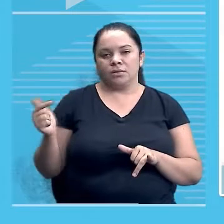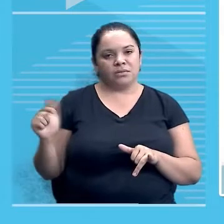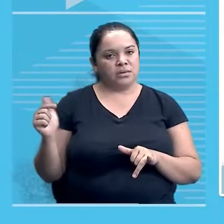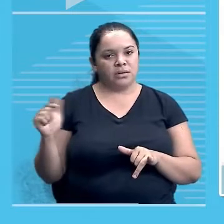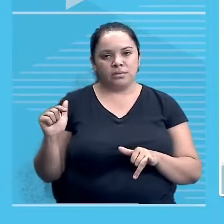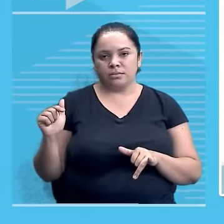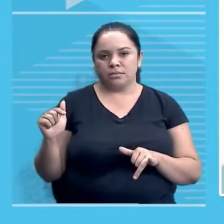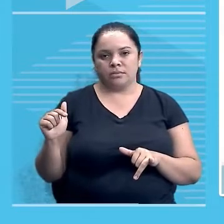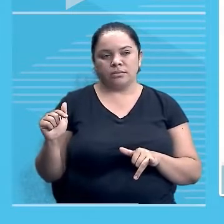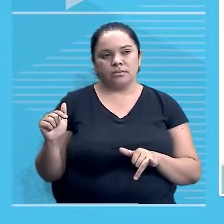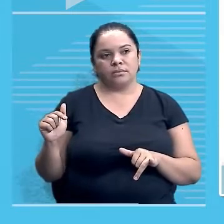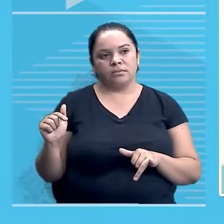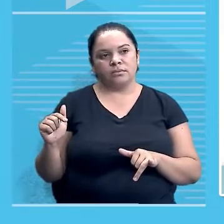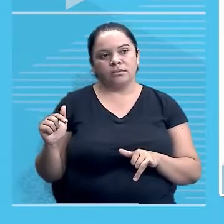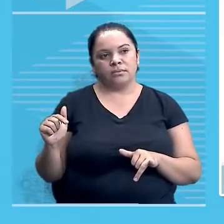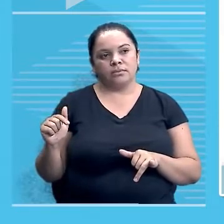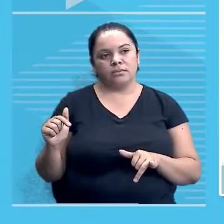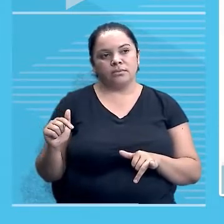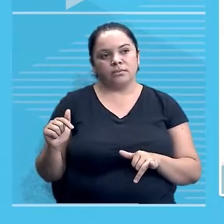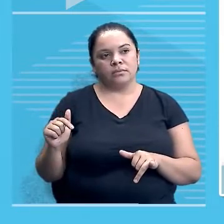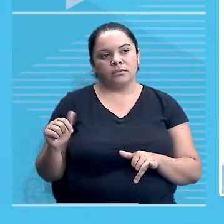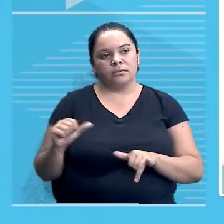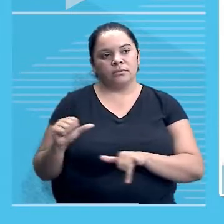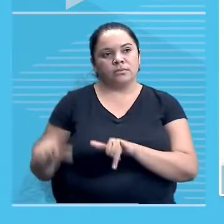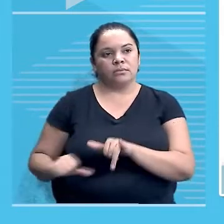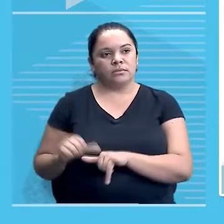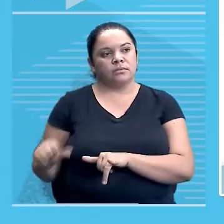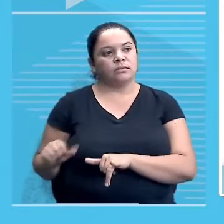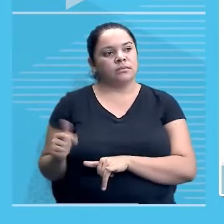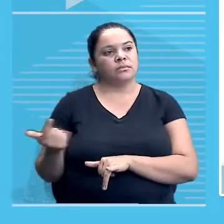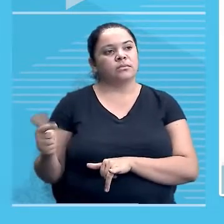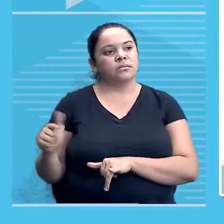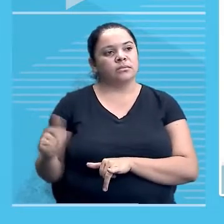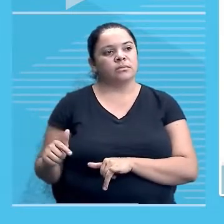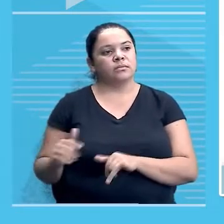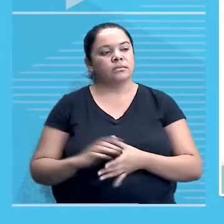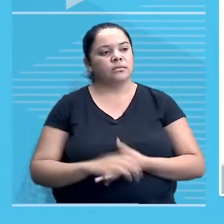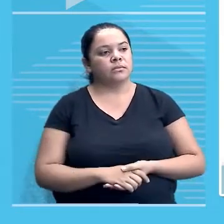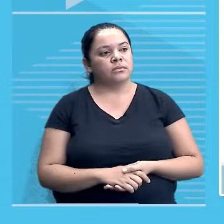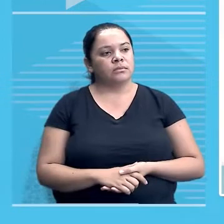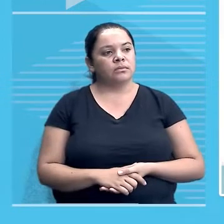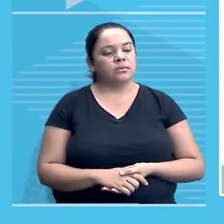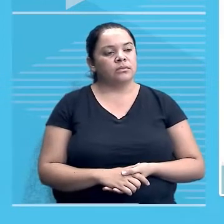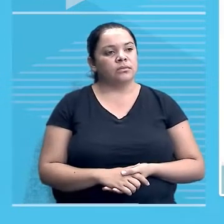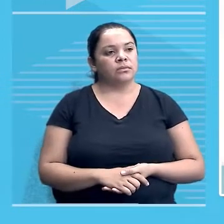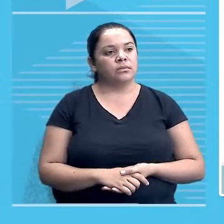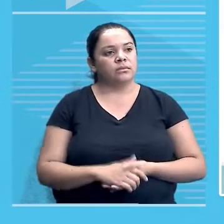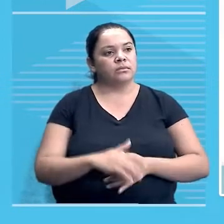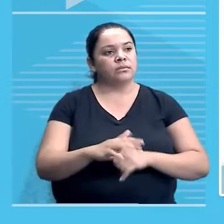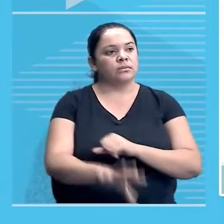Beleza? Então vamos lá. Eu vou receber calor